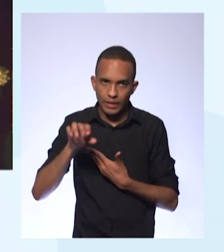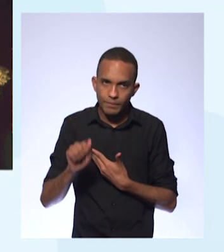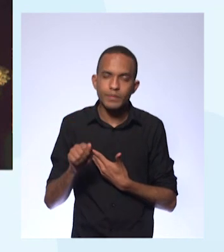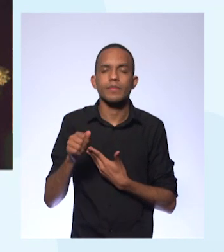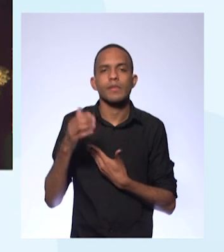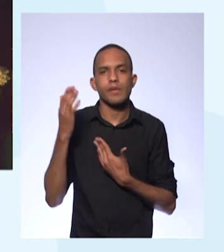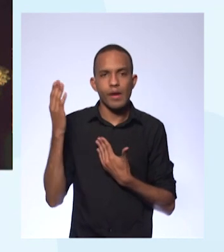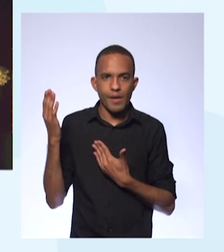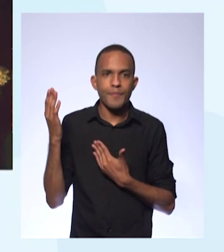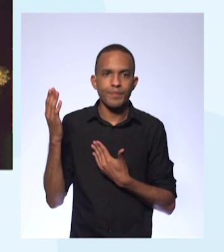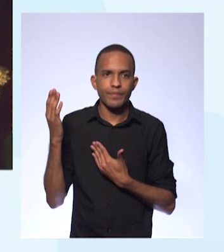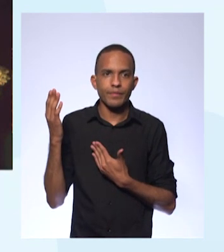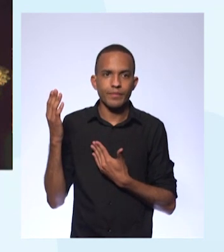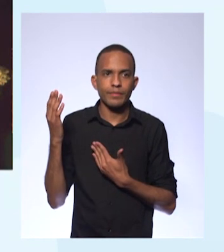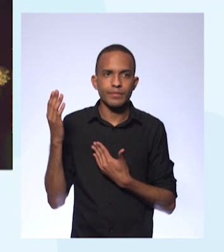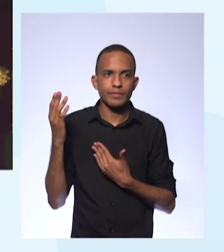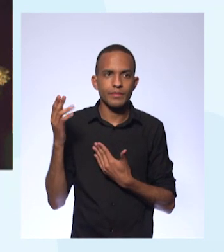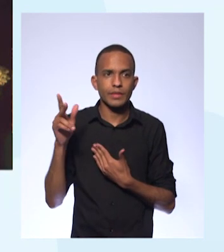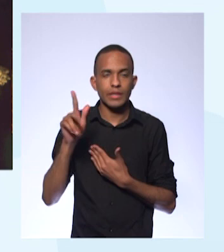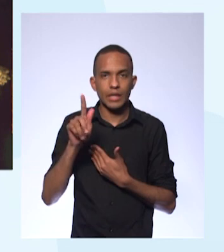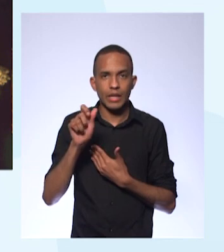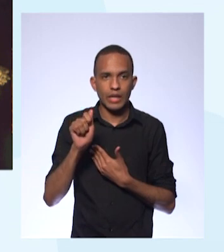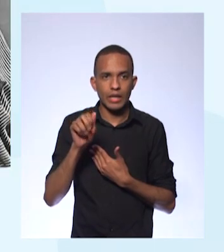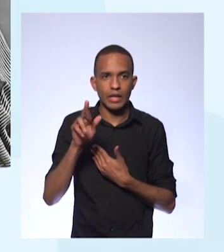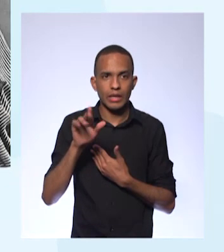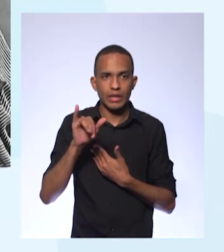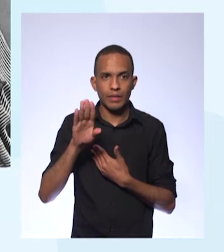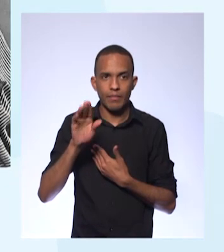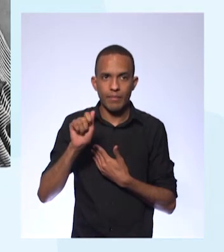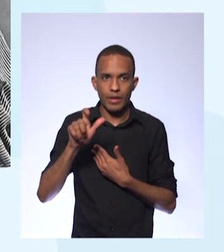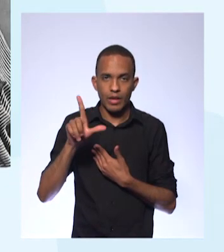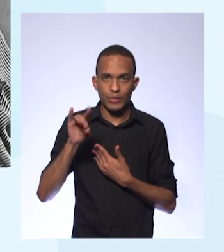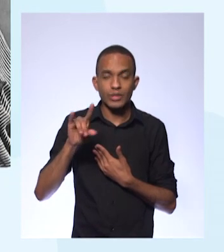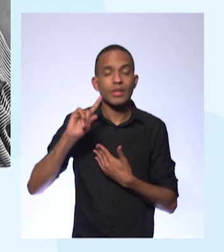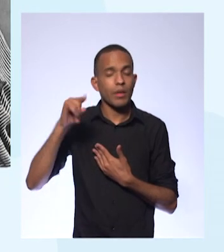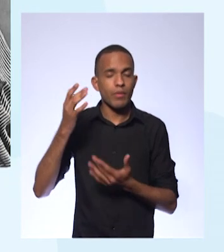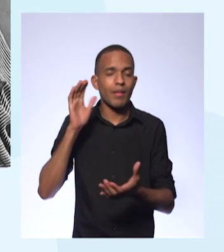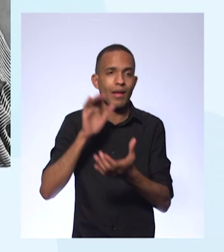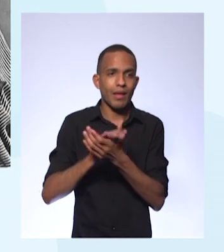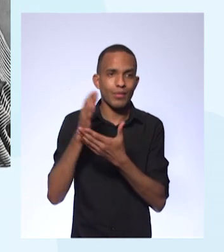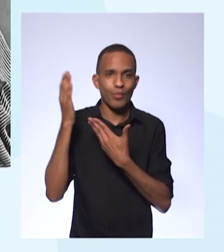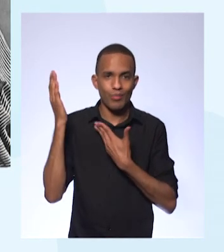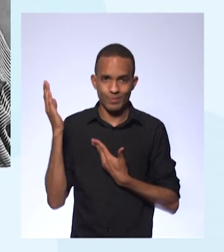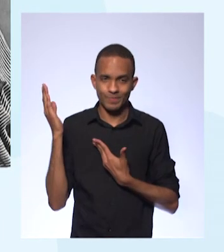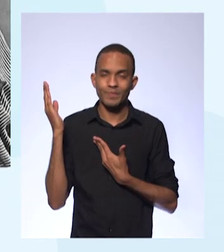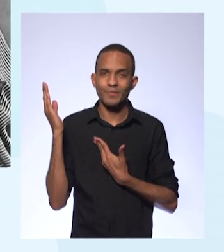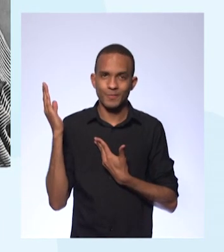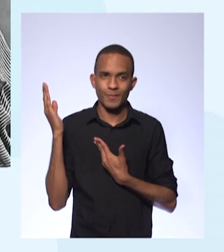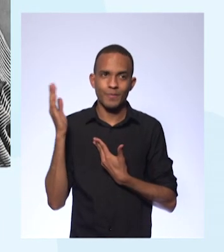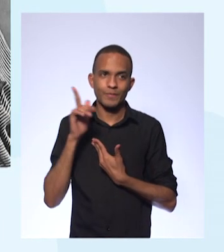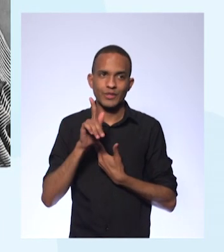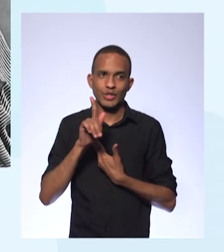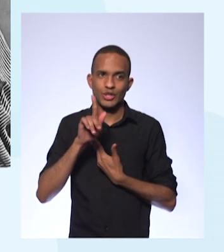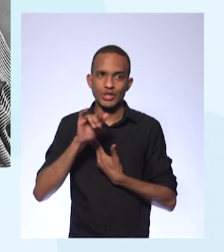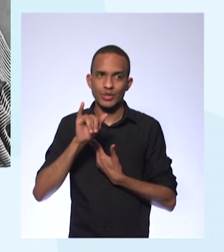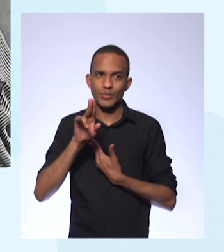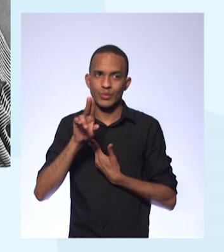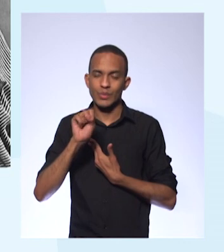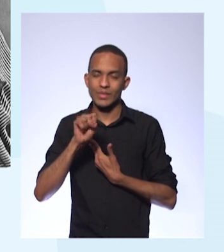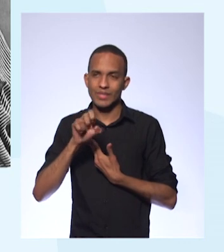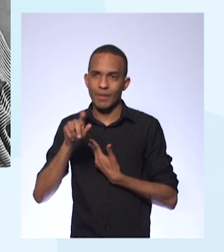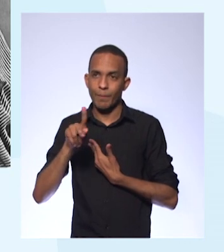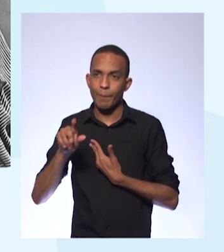Anitta, que é Anitta Garibaldi, porque a Anitta, ela depois se casa com Giuseppe Garibaldi. Eu estava